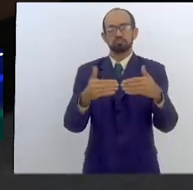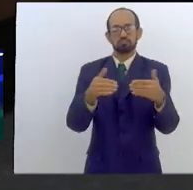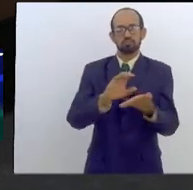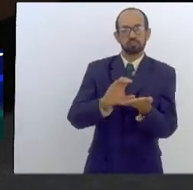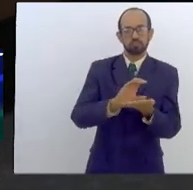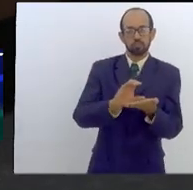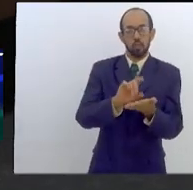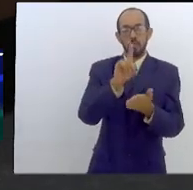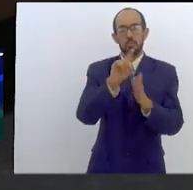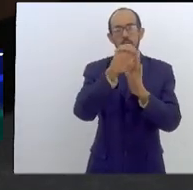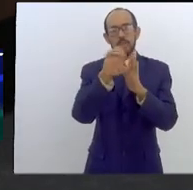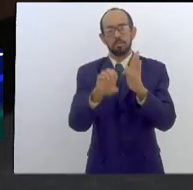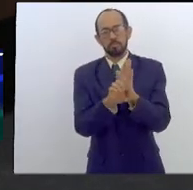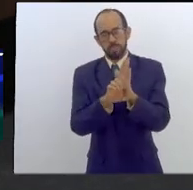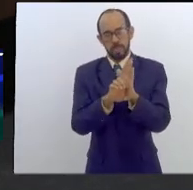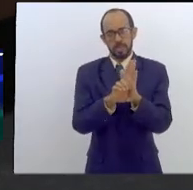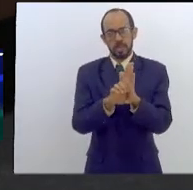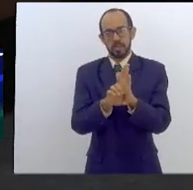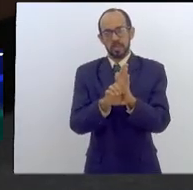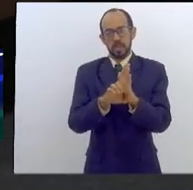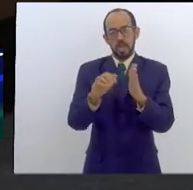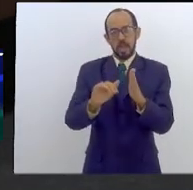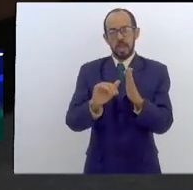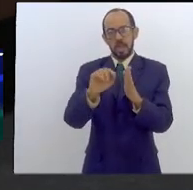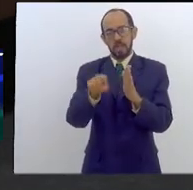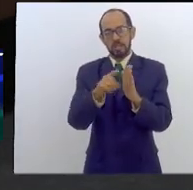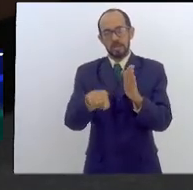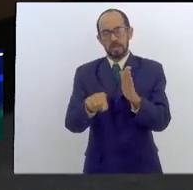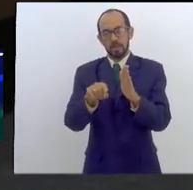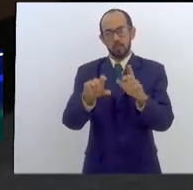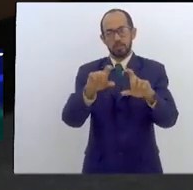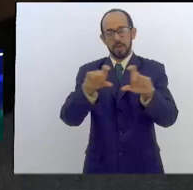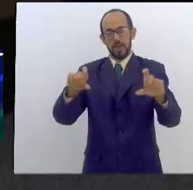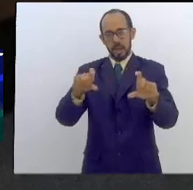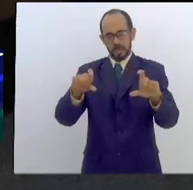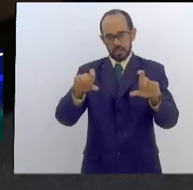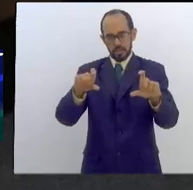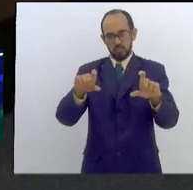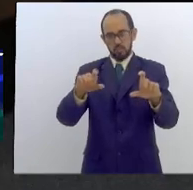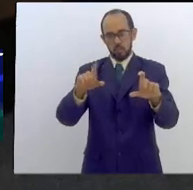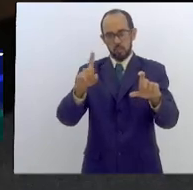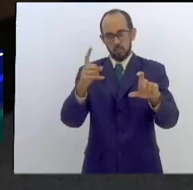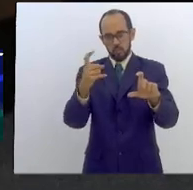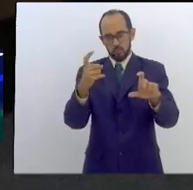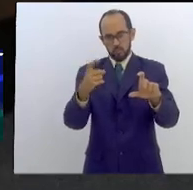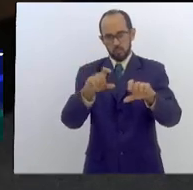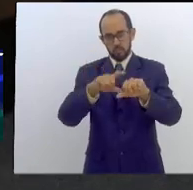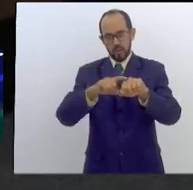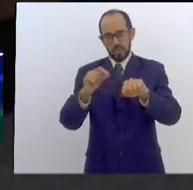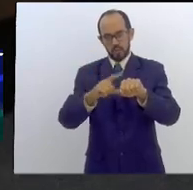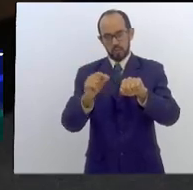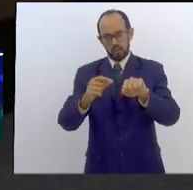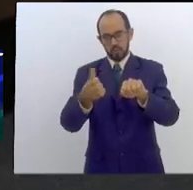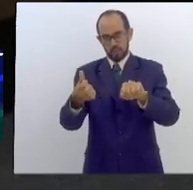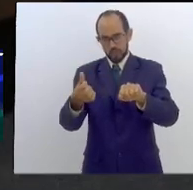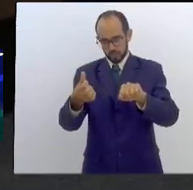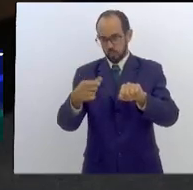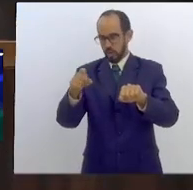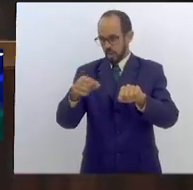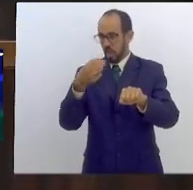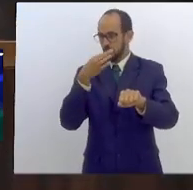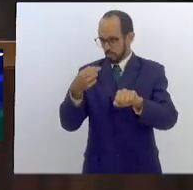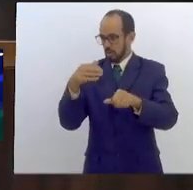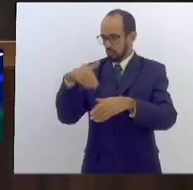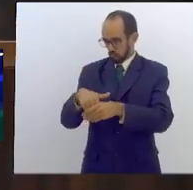uma emenda, suprimindo o parágrafo único do artigo 6º. É o parecer, senhora presidente.